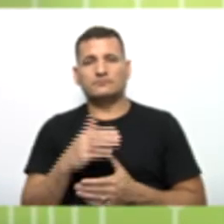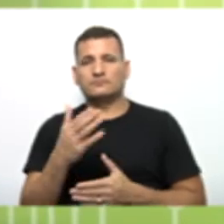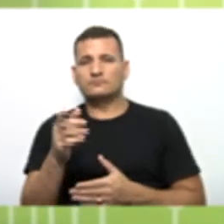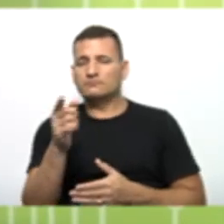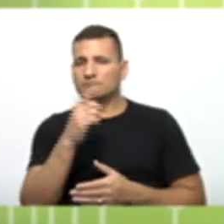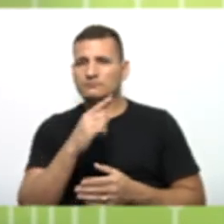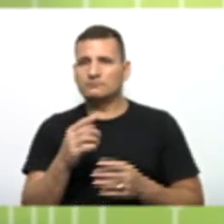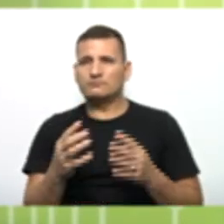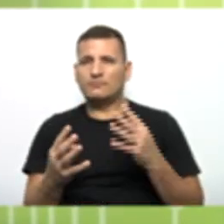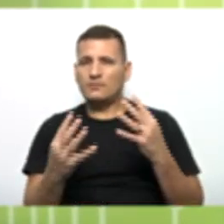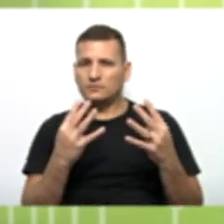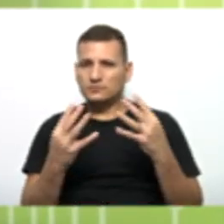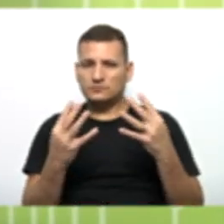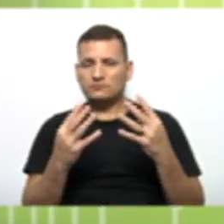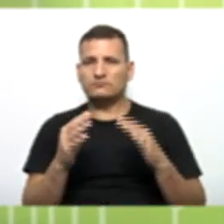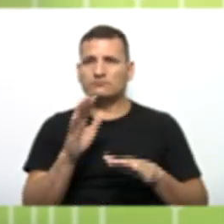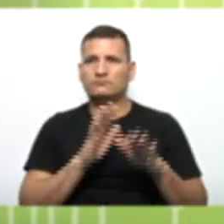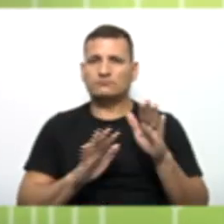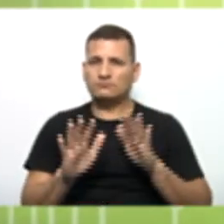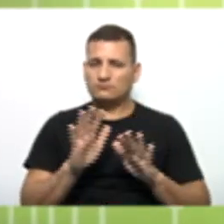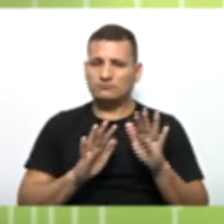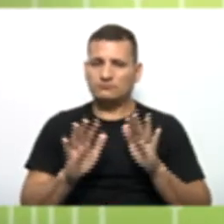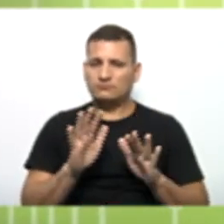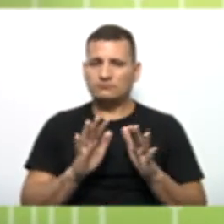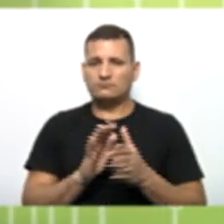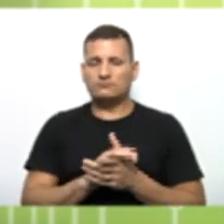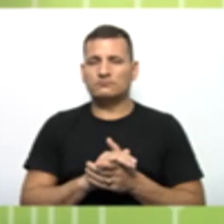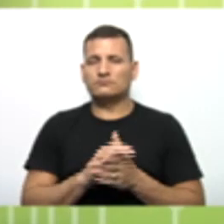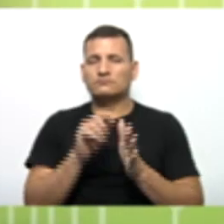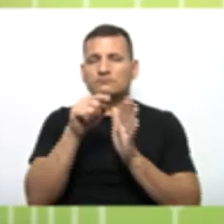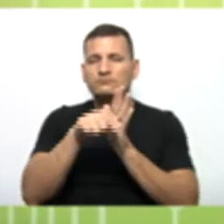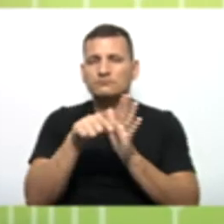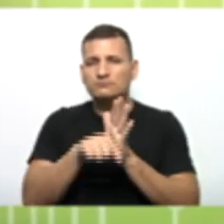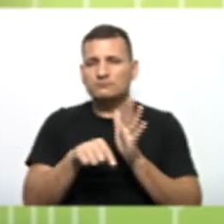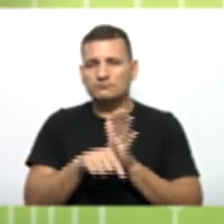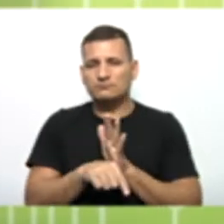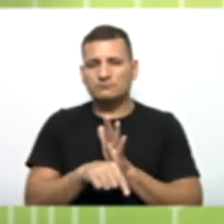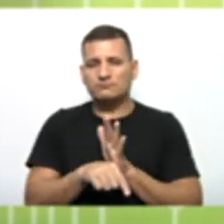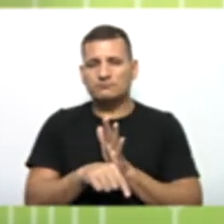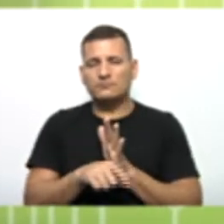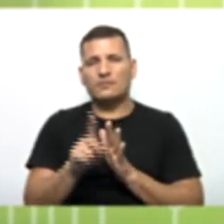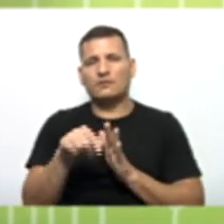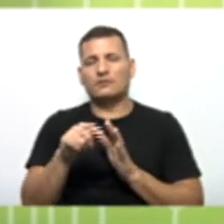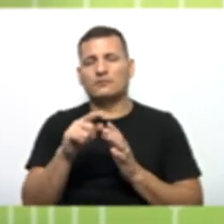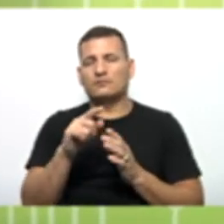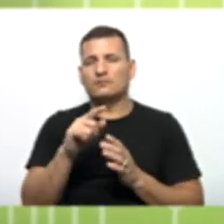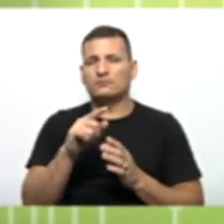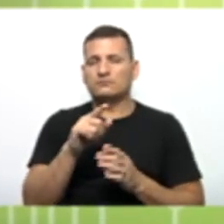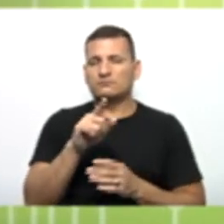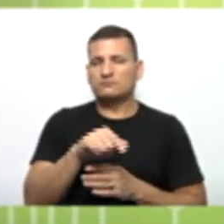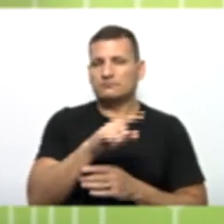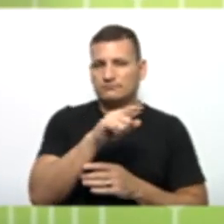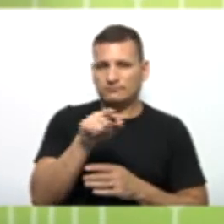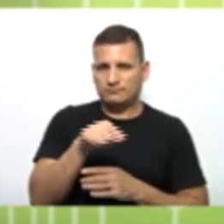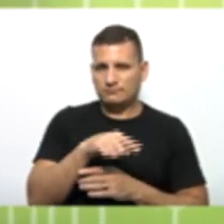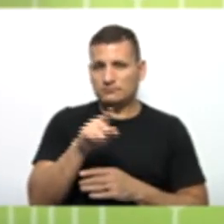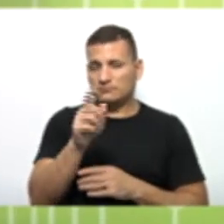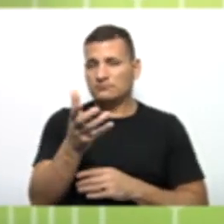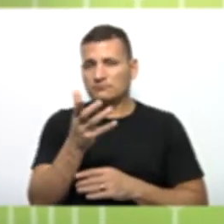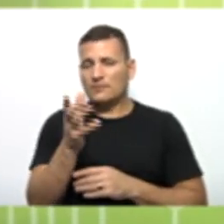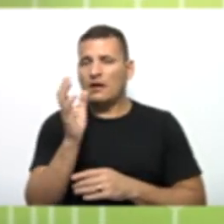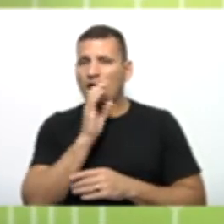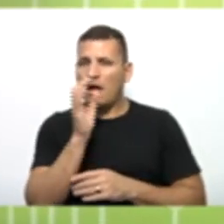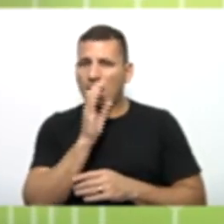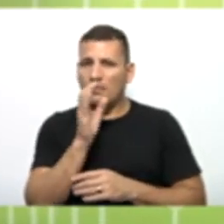bastante atenção, cuidado. A maioria das questões são de questões objetivas, e aí vocês querem fazer rápido e